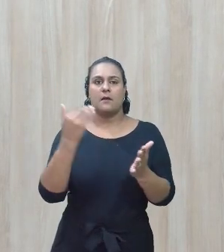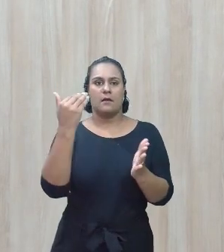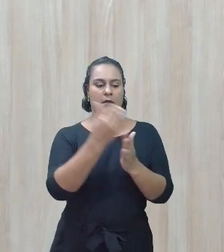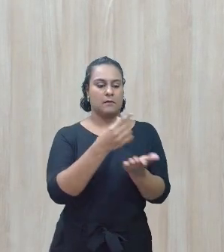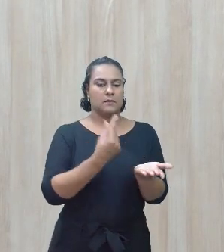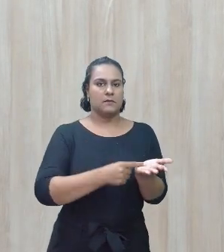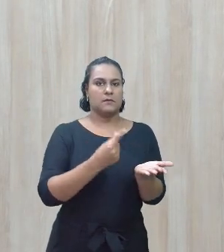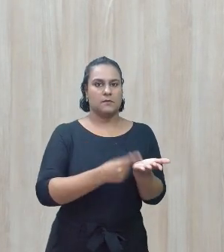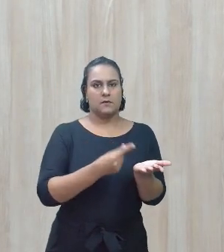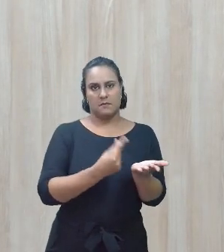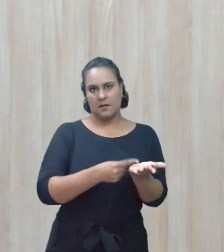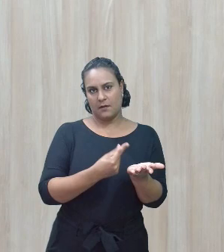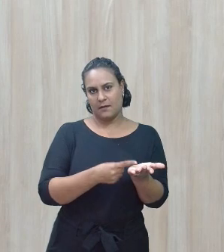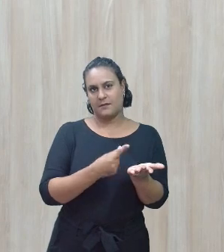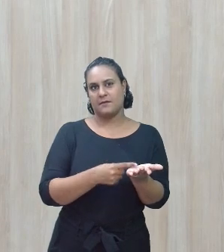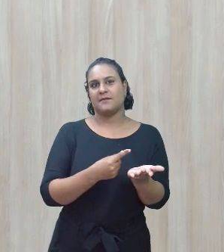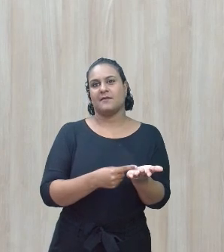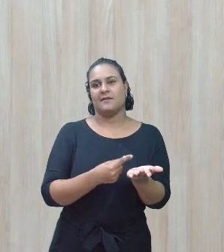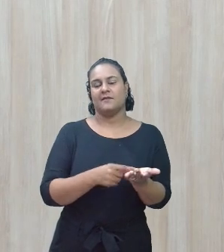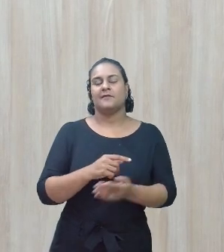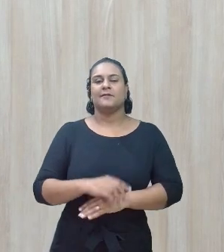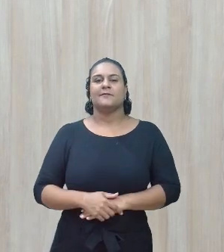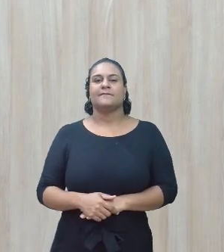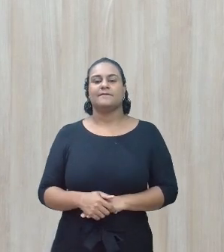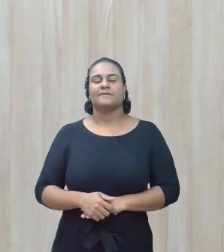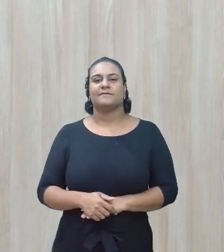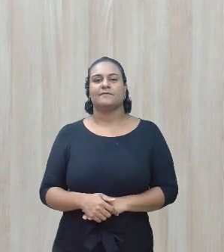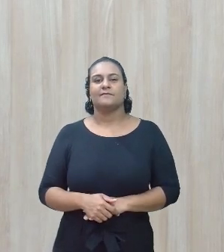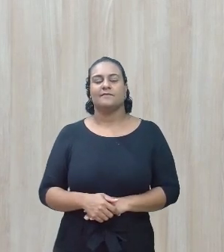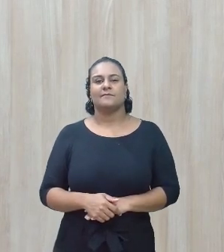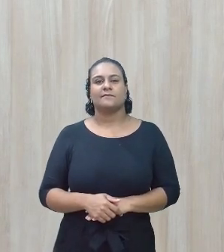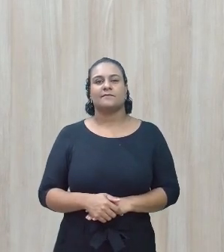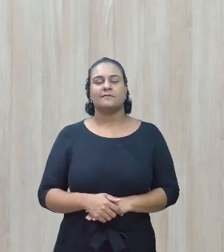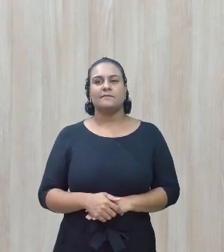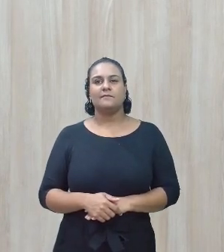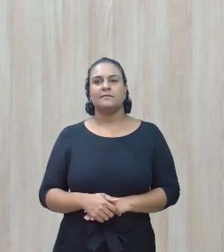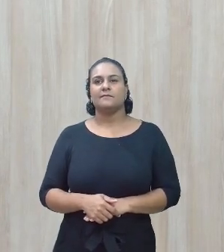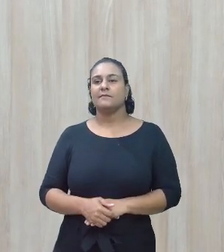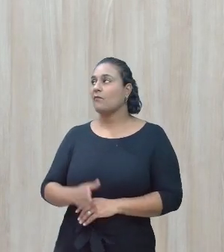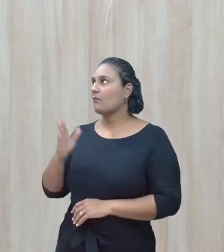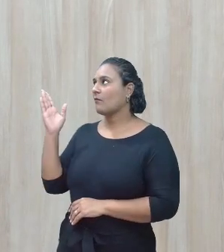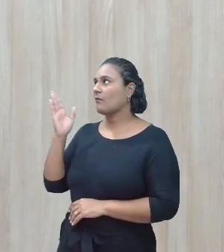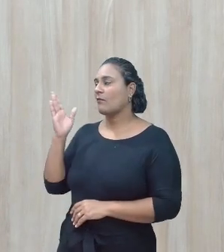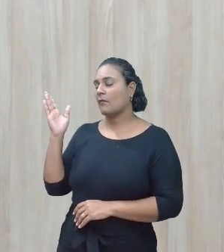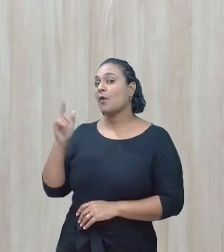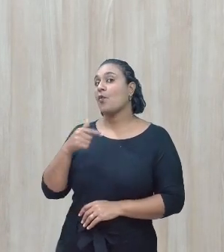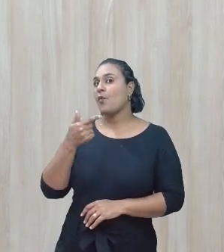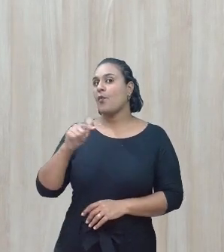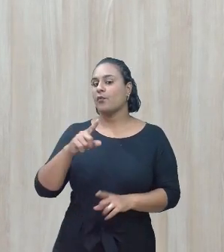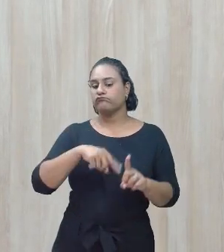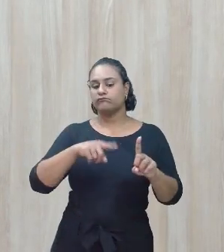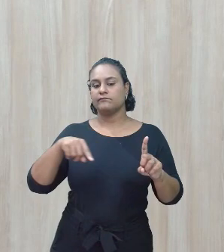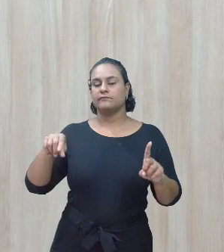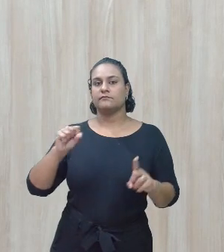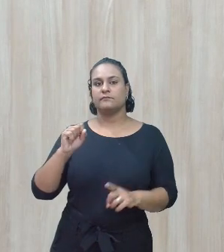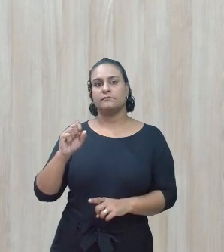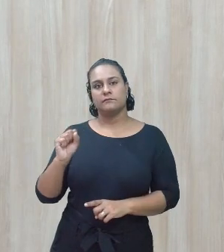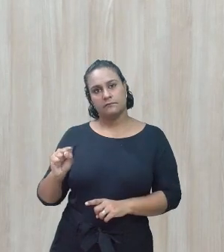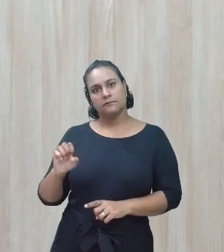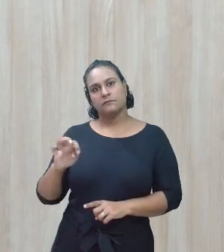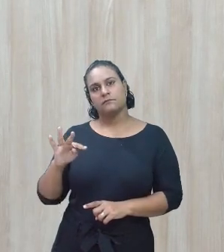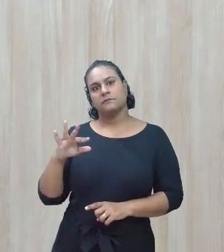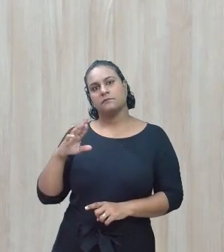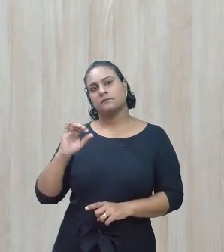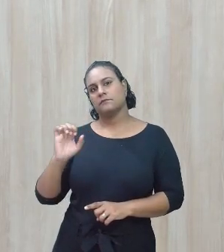mobilidade, né? Nessa situação da gente se locomover. Outro gráfico de setores, que aqui também é interessante, quando a gente fala de gráfico